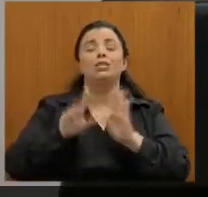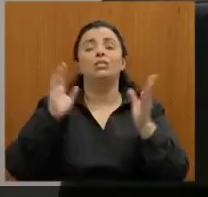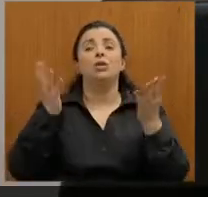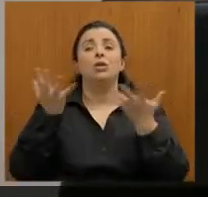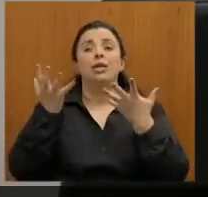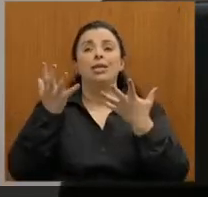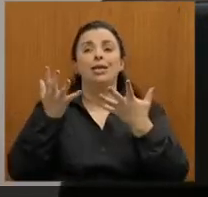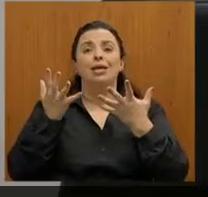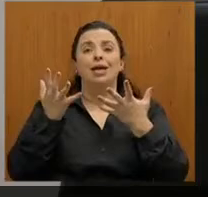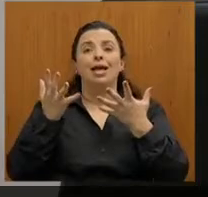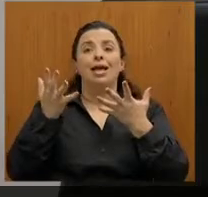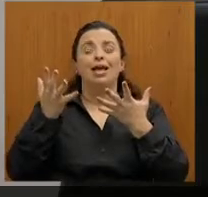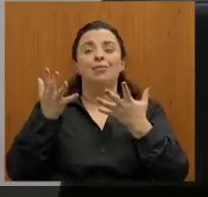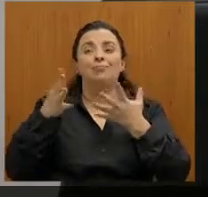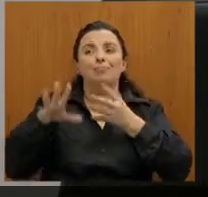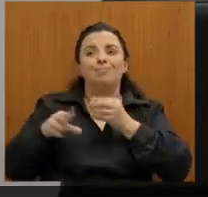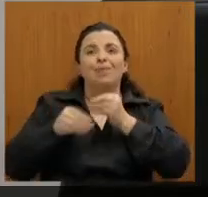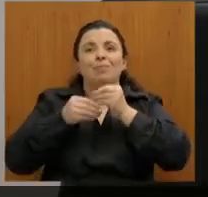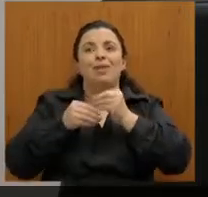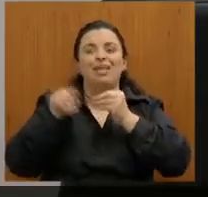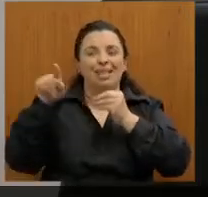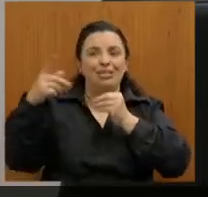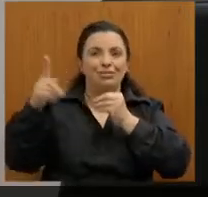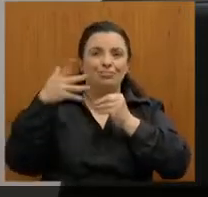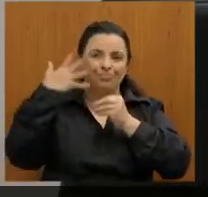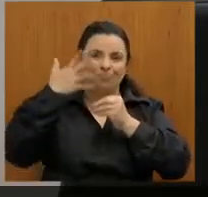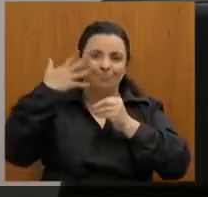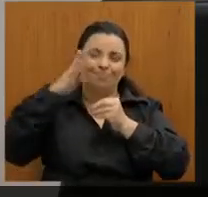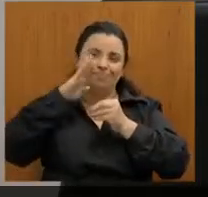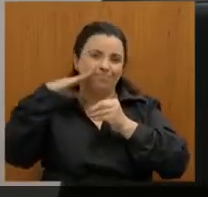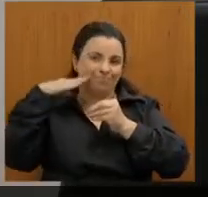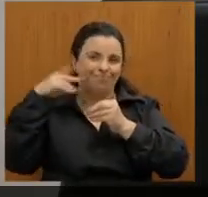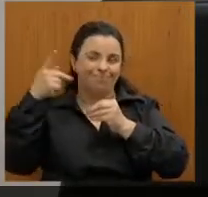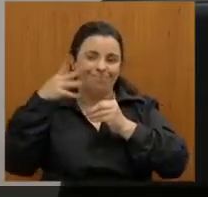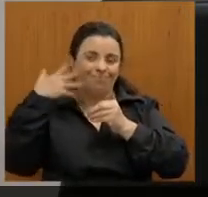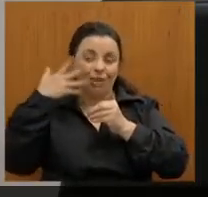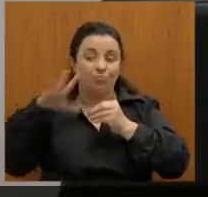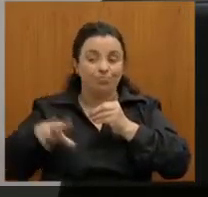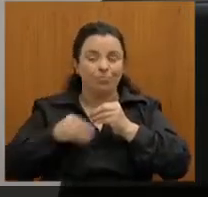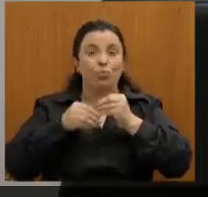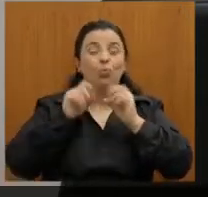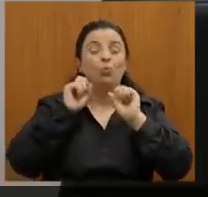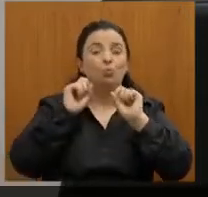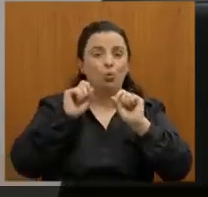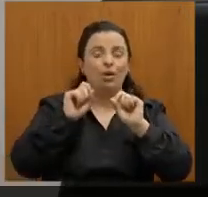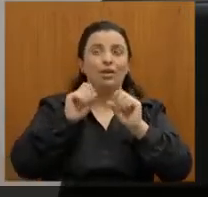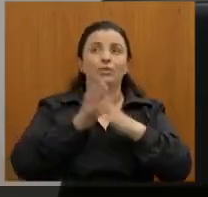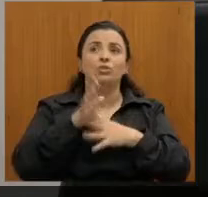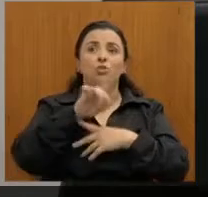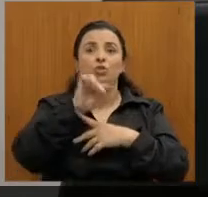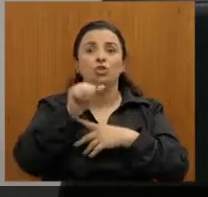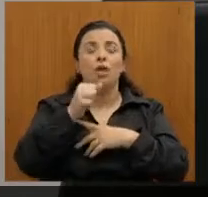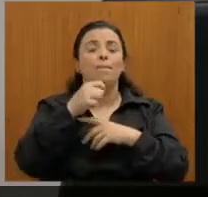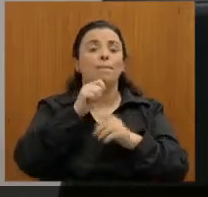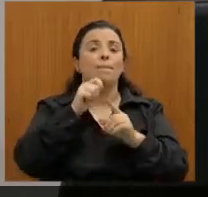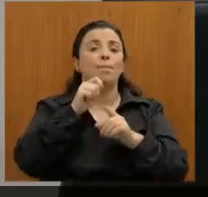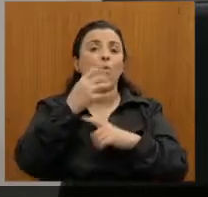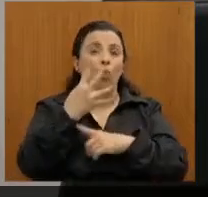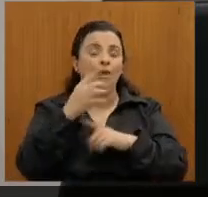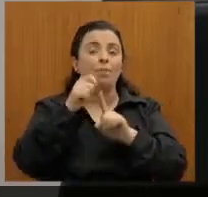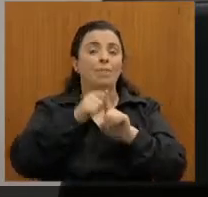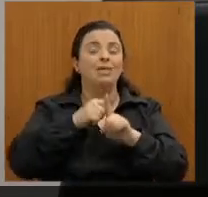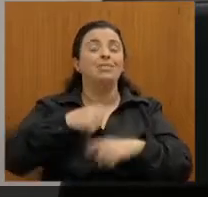aqui na falar da deputada e destacar que no último dia 4 de agosto foi sancionado no Brasil